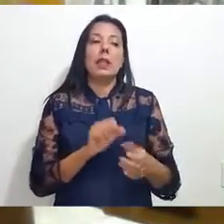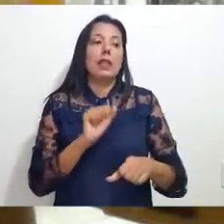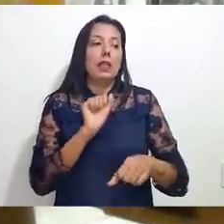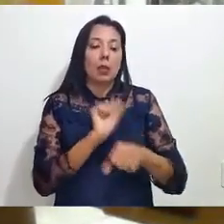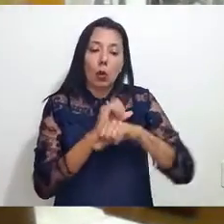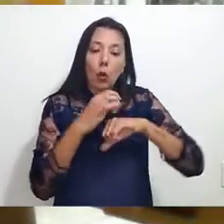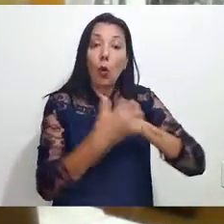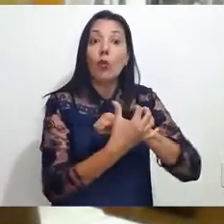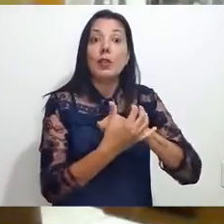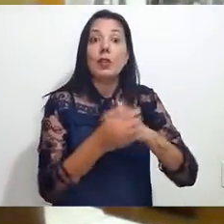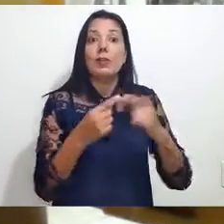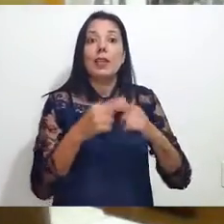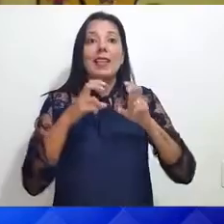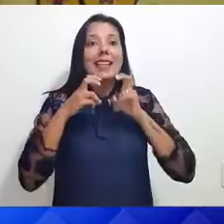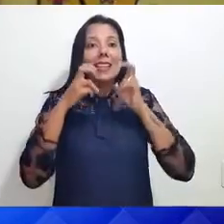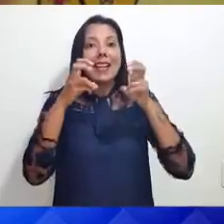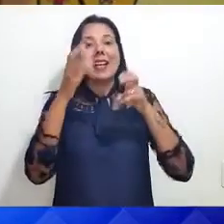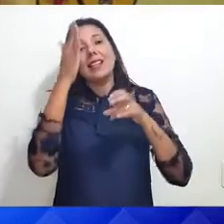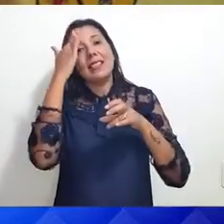3213-0657.